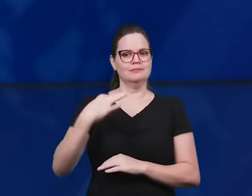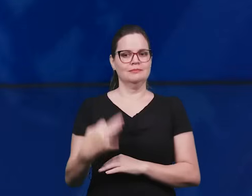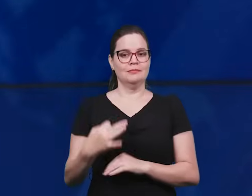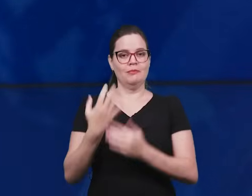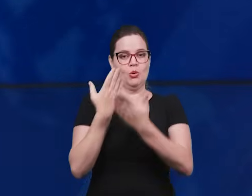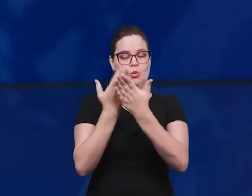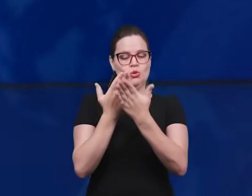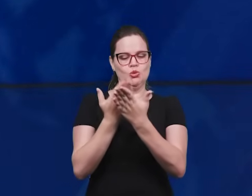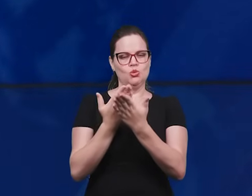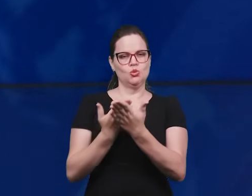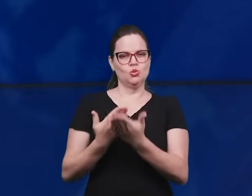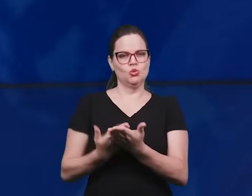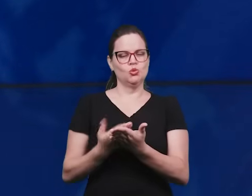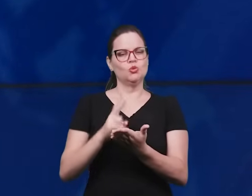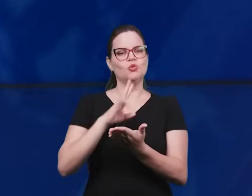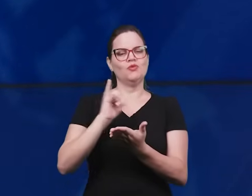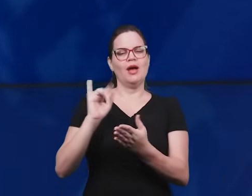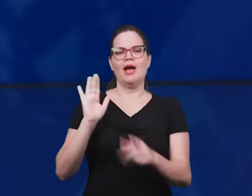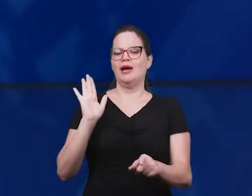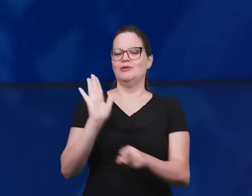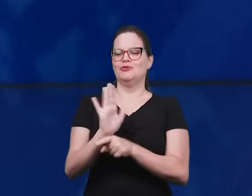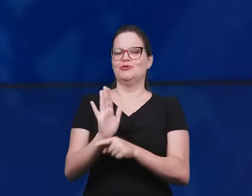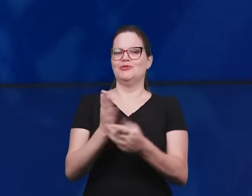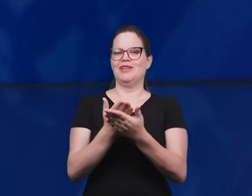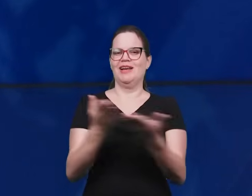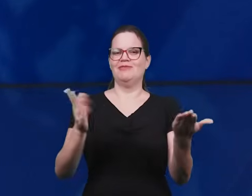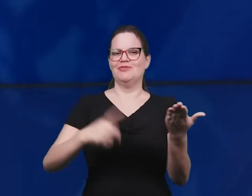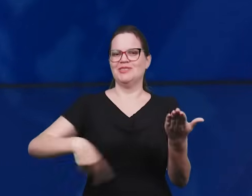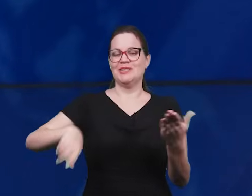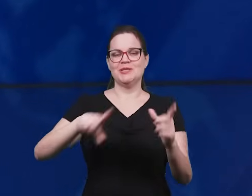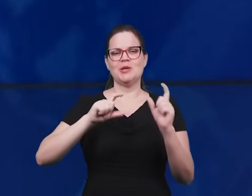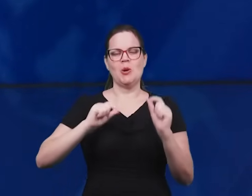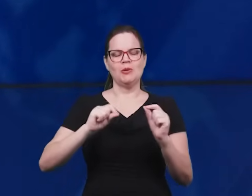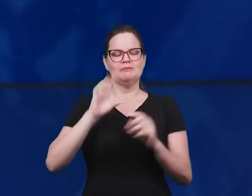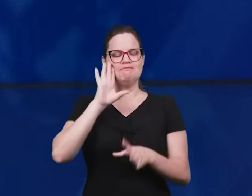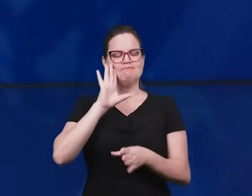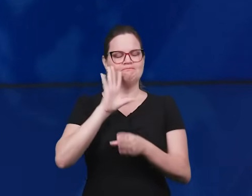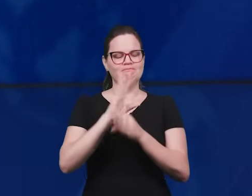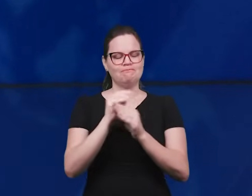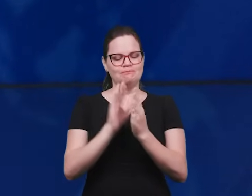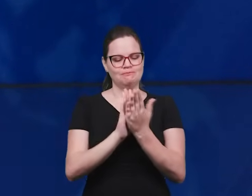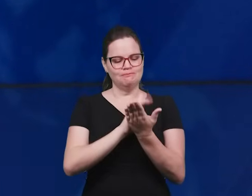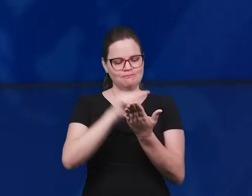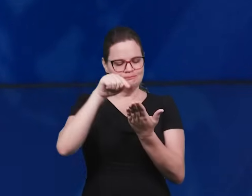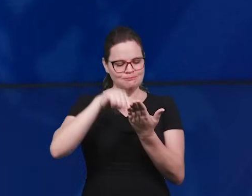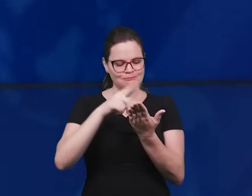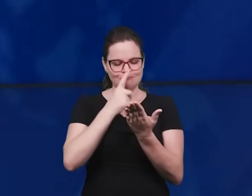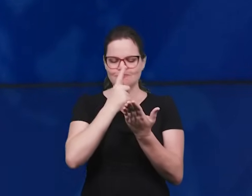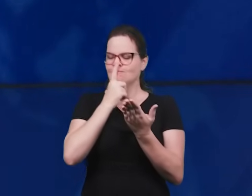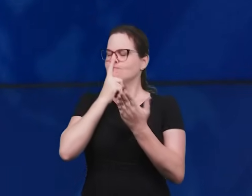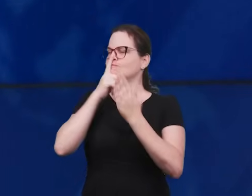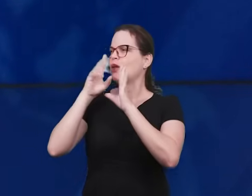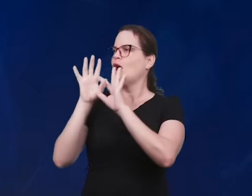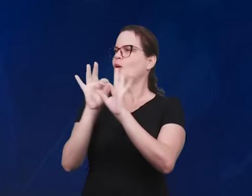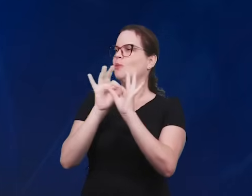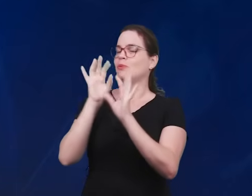esse estudo contribuirá muito para aprofundar ainda mais a sua comunhão com